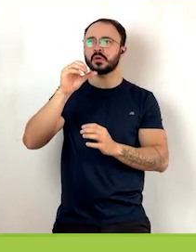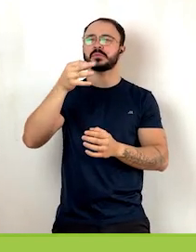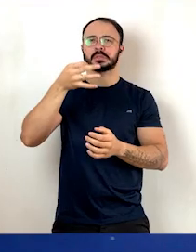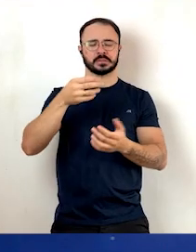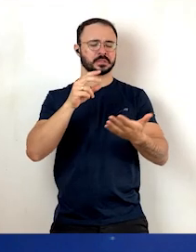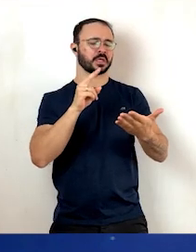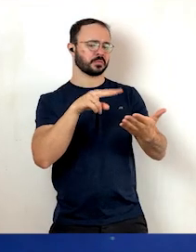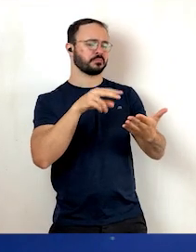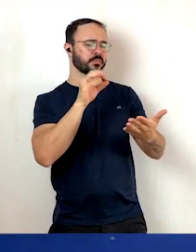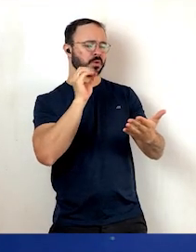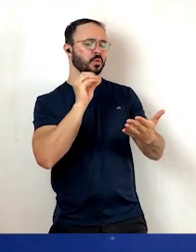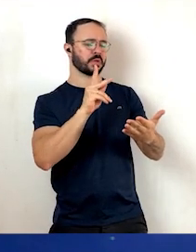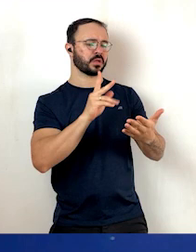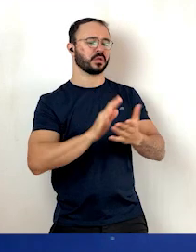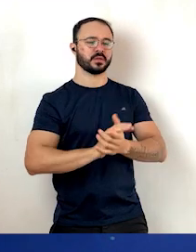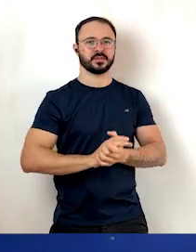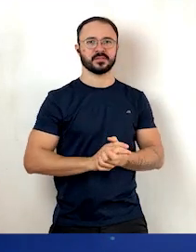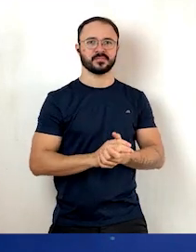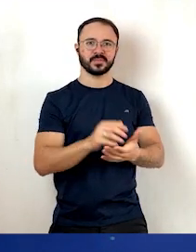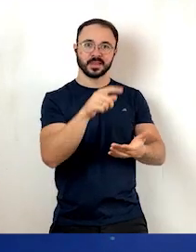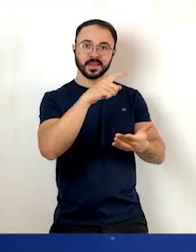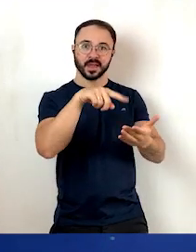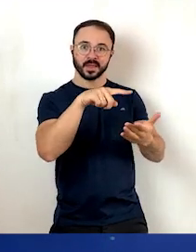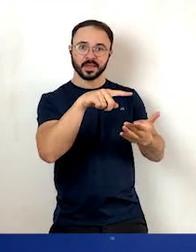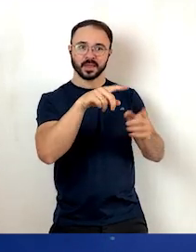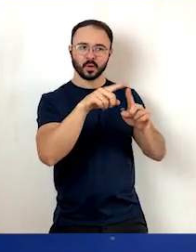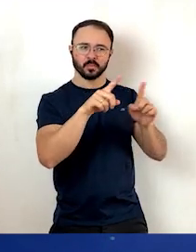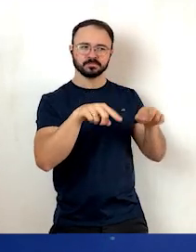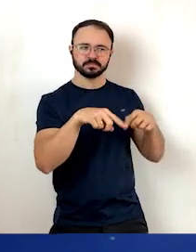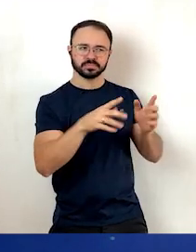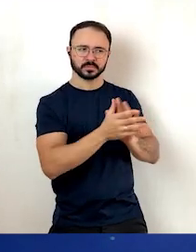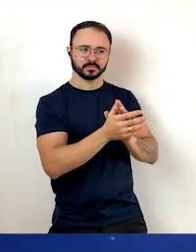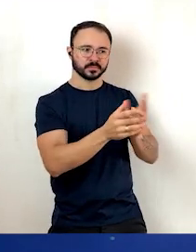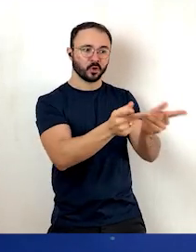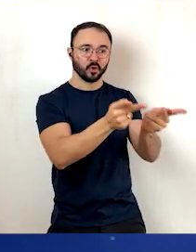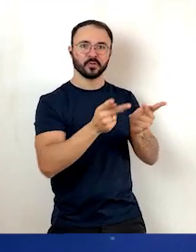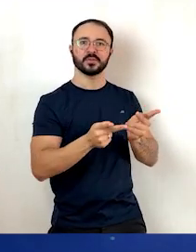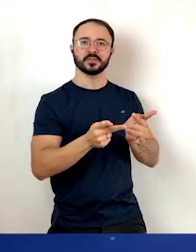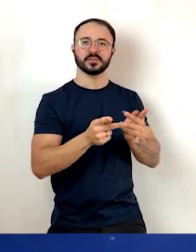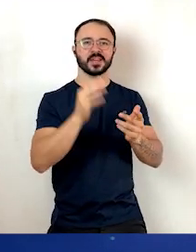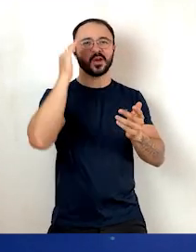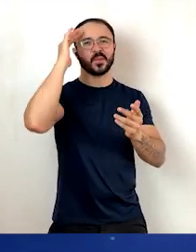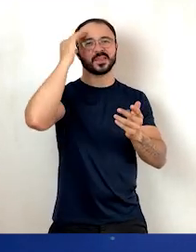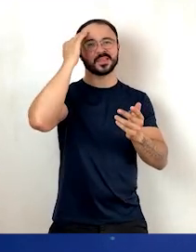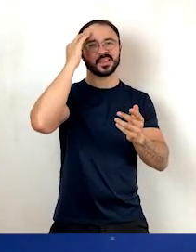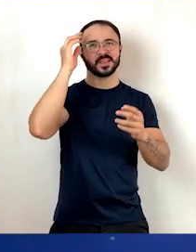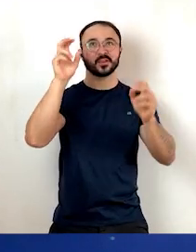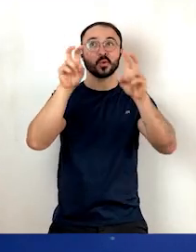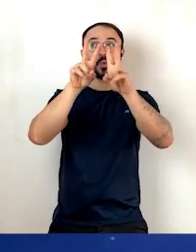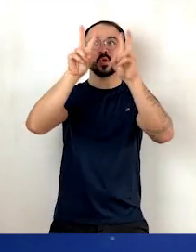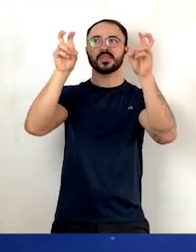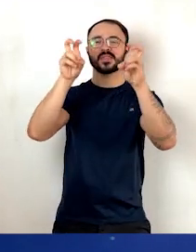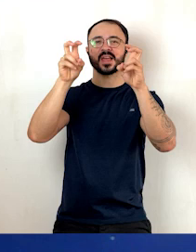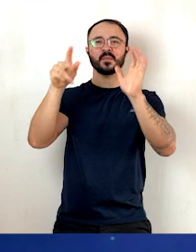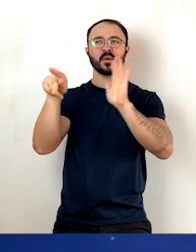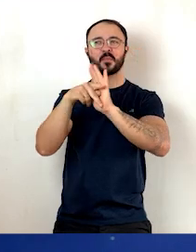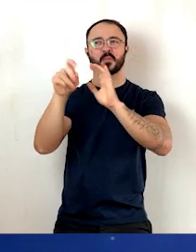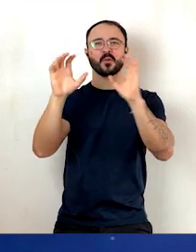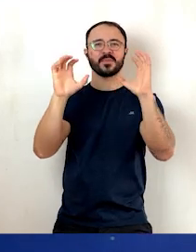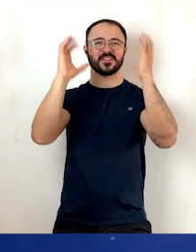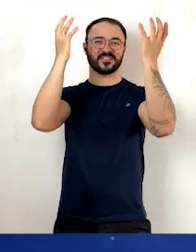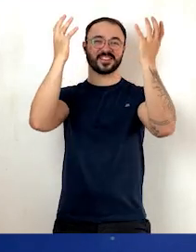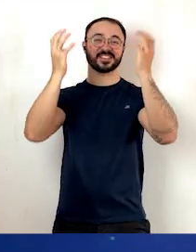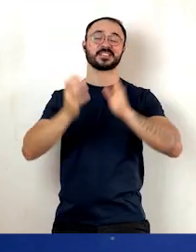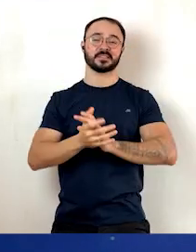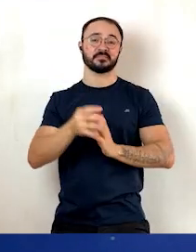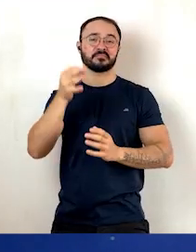horas e através desse convite você já pode entender Qual será o tema da festa dessa